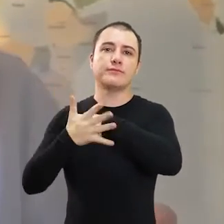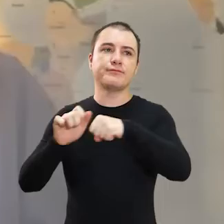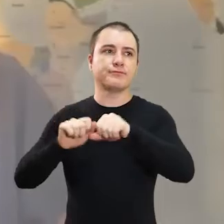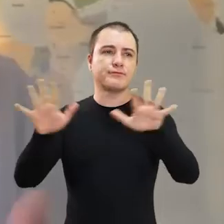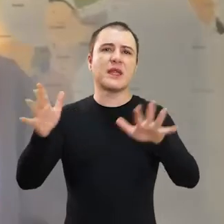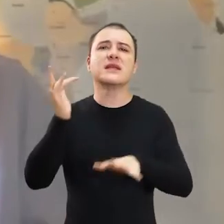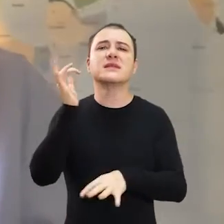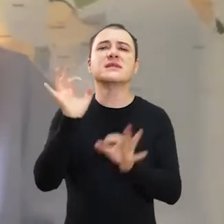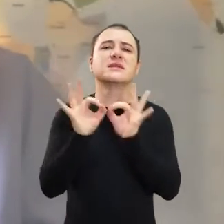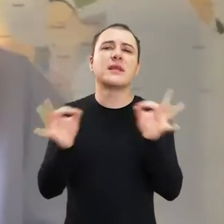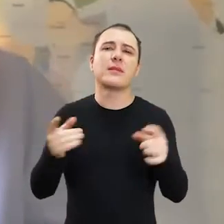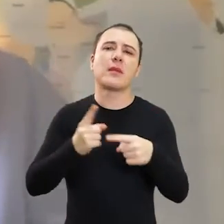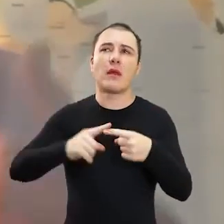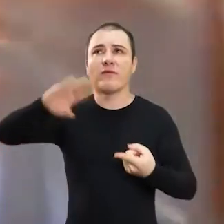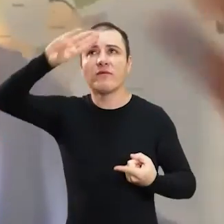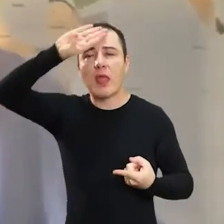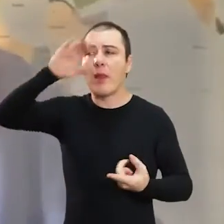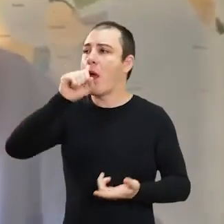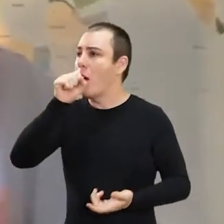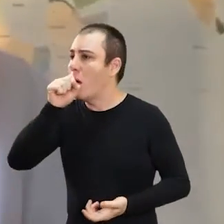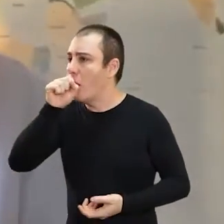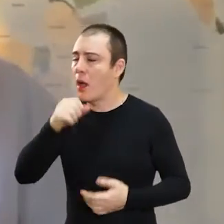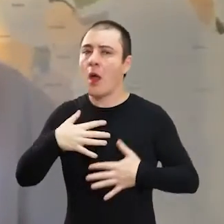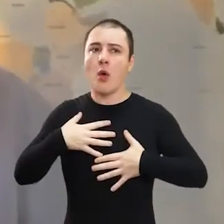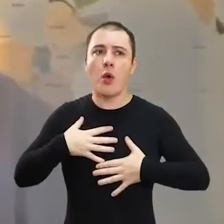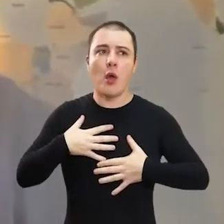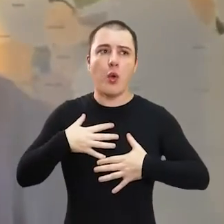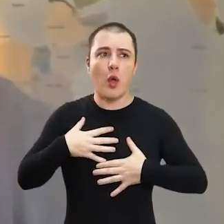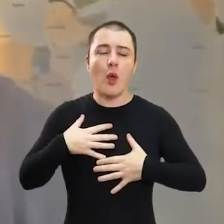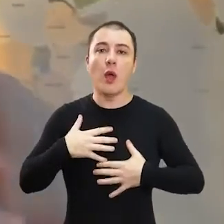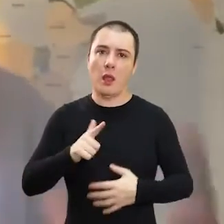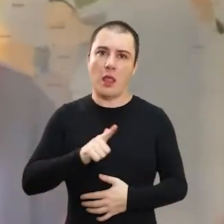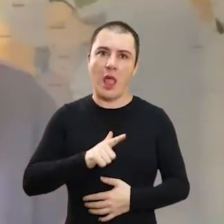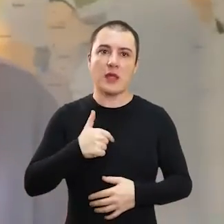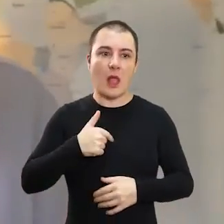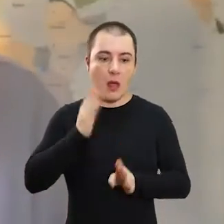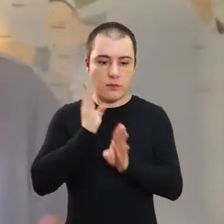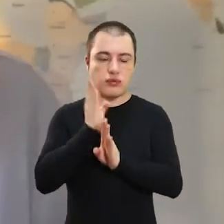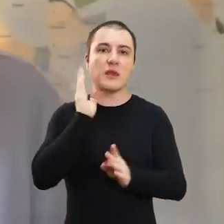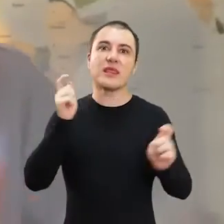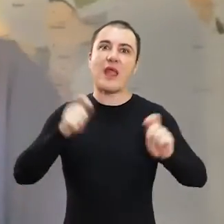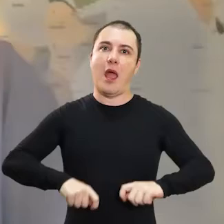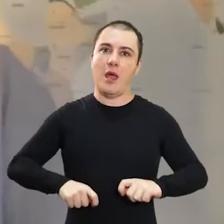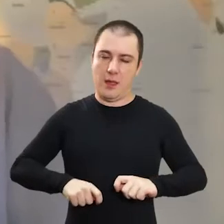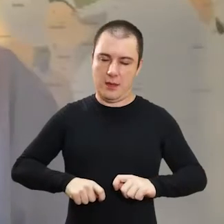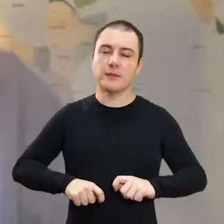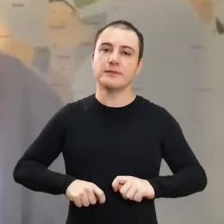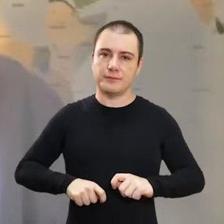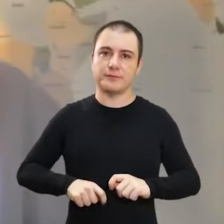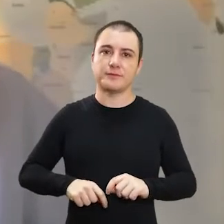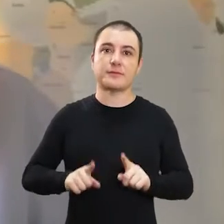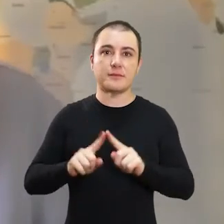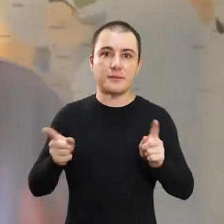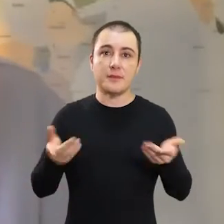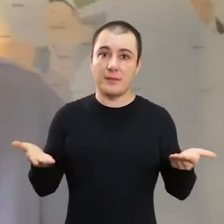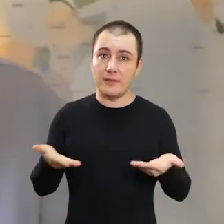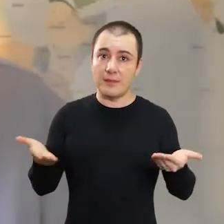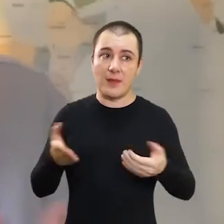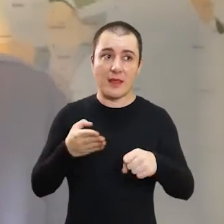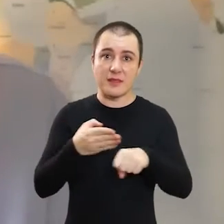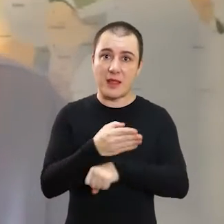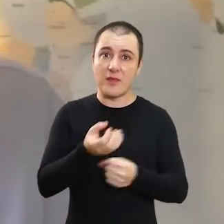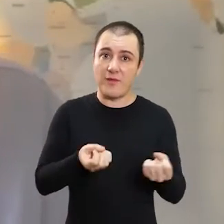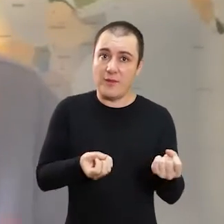de lidar. Você tem uma febre, você tem uma tosse, tem uma falta de ar, então você tem esse conhecimento e, logicamente, o acesso a